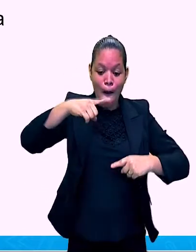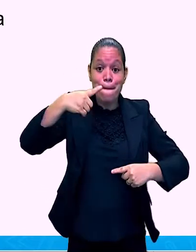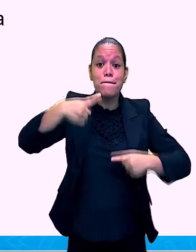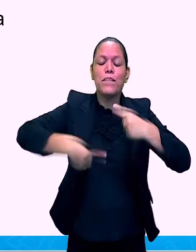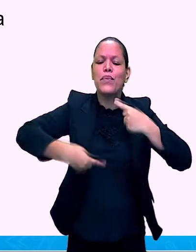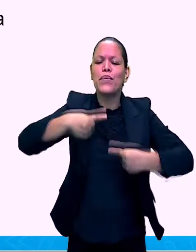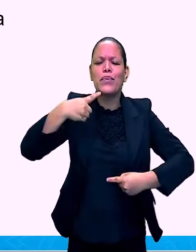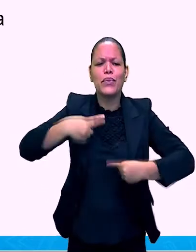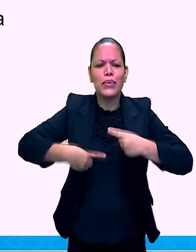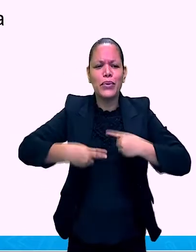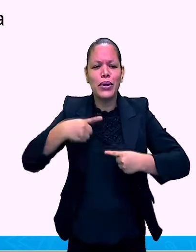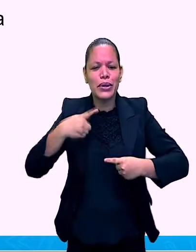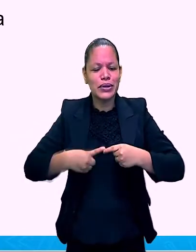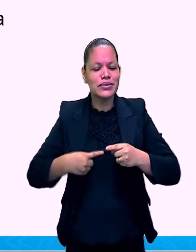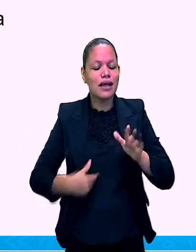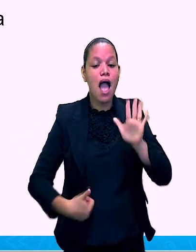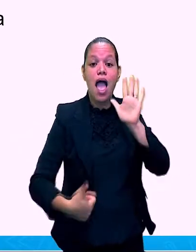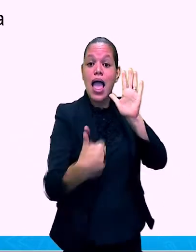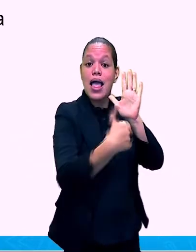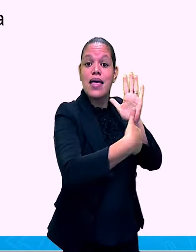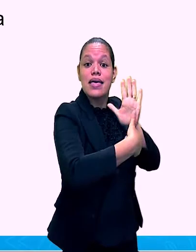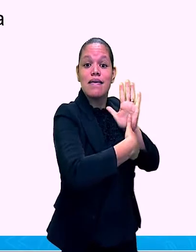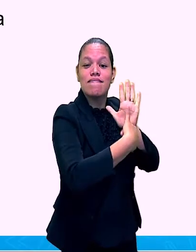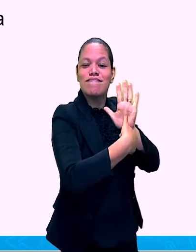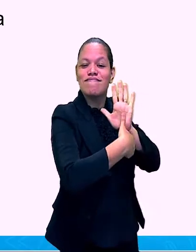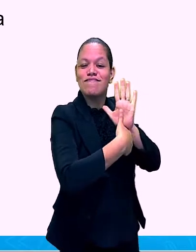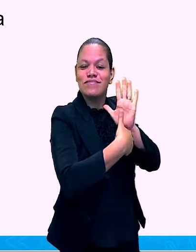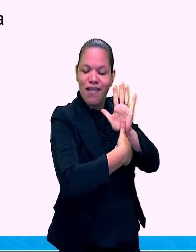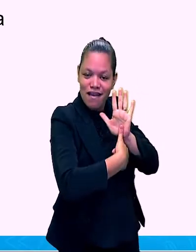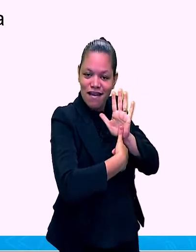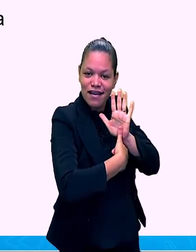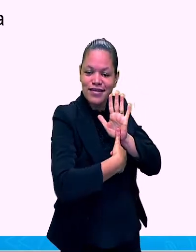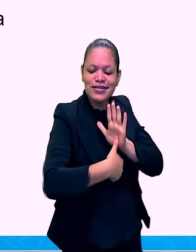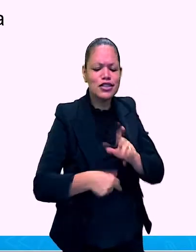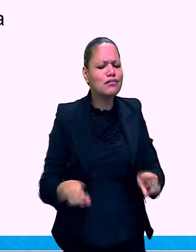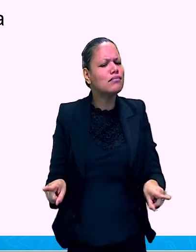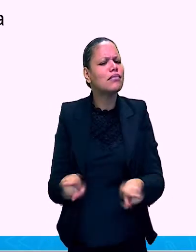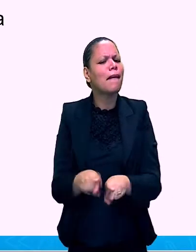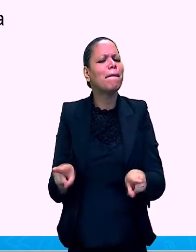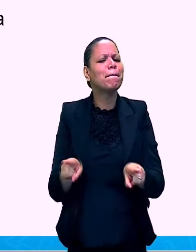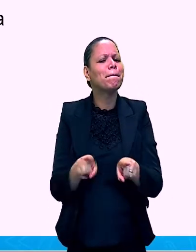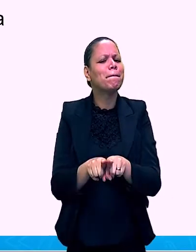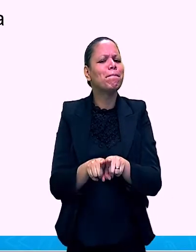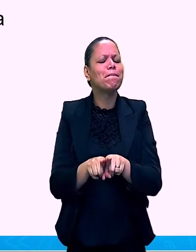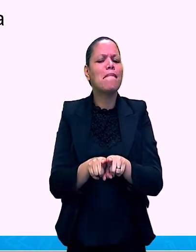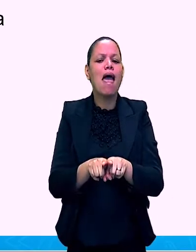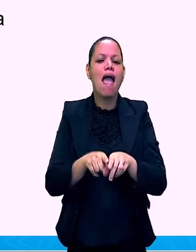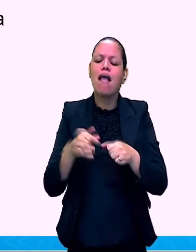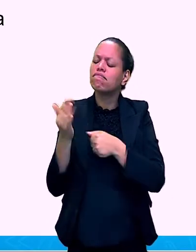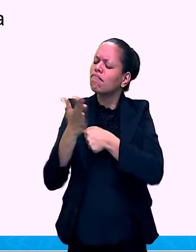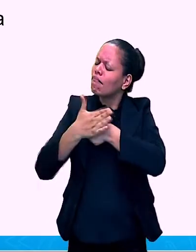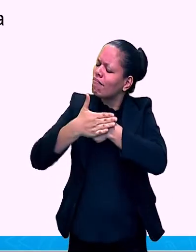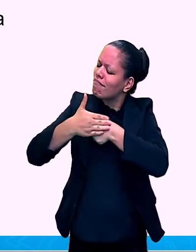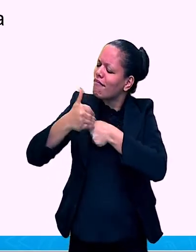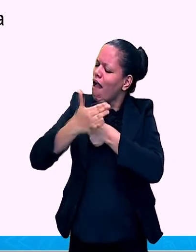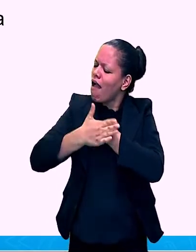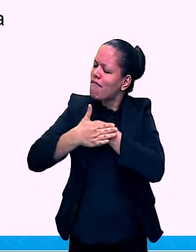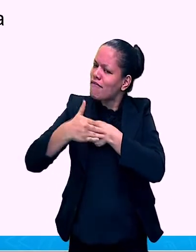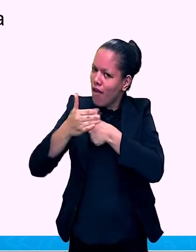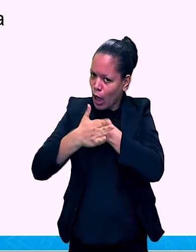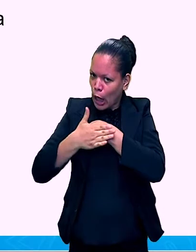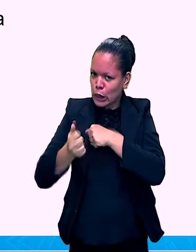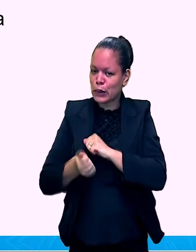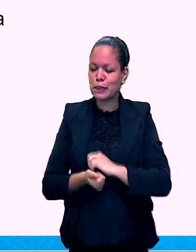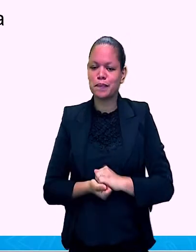diferença. Quando eu falo do território, eu posso estar falando só ali do espaço, daquele ambiente. Até onde vai o meu